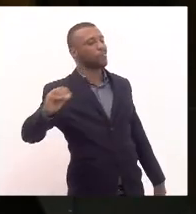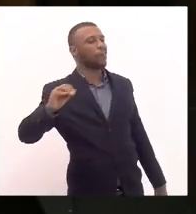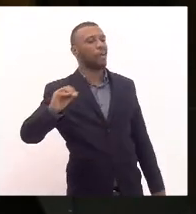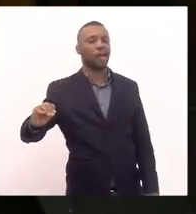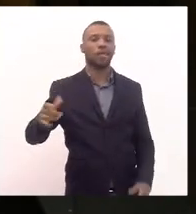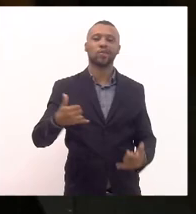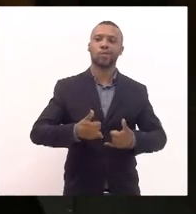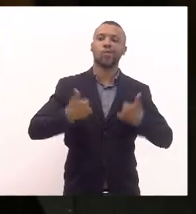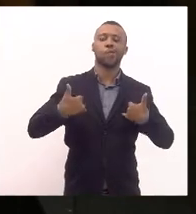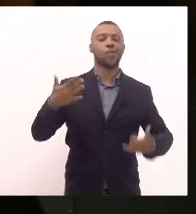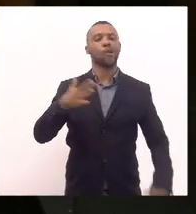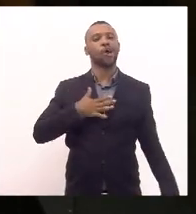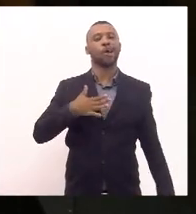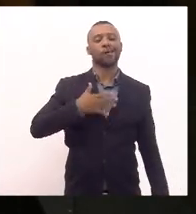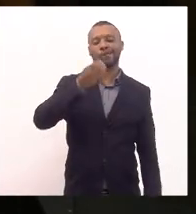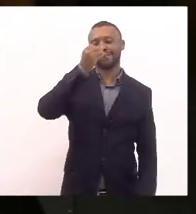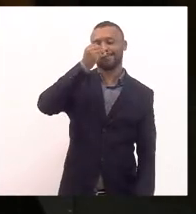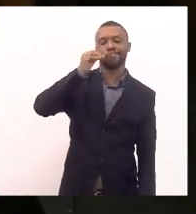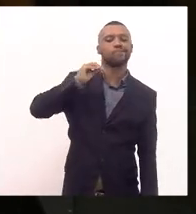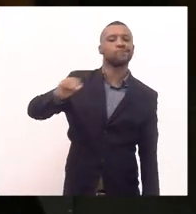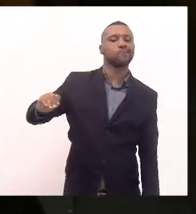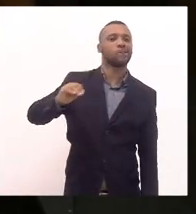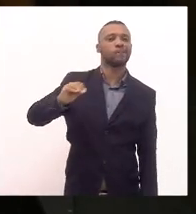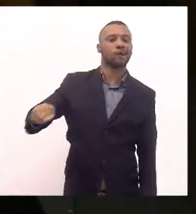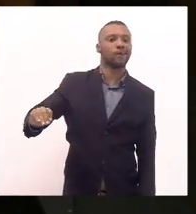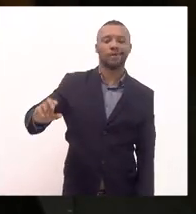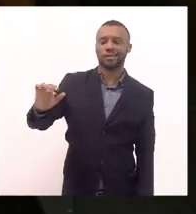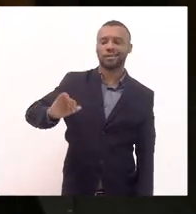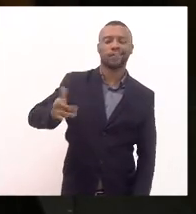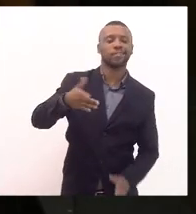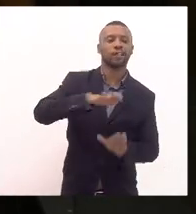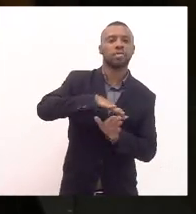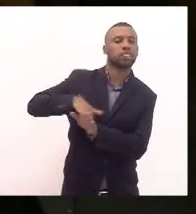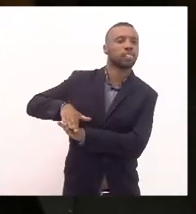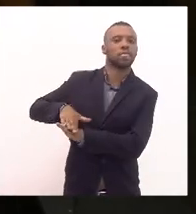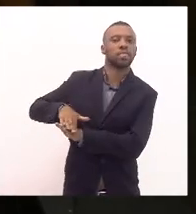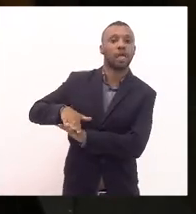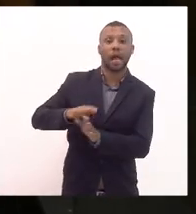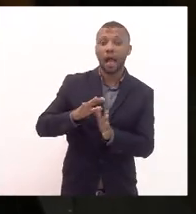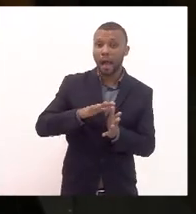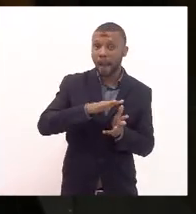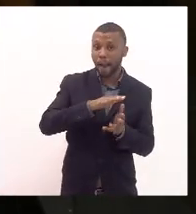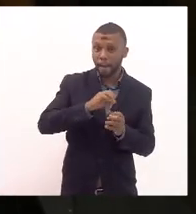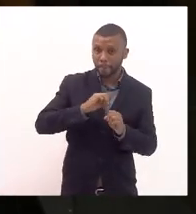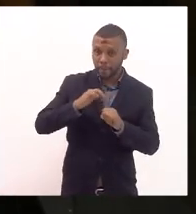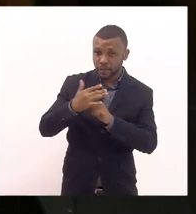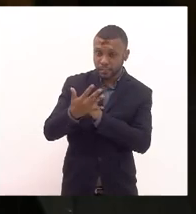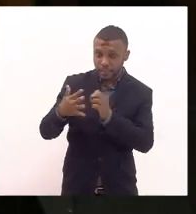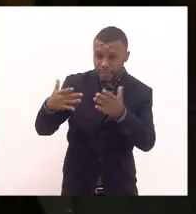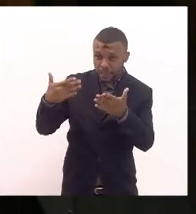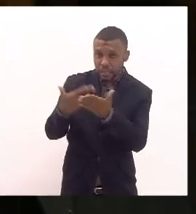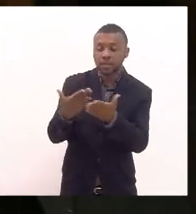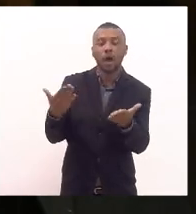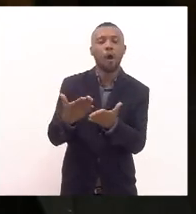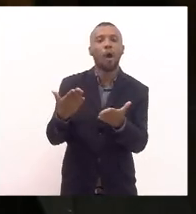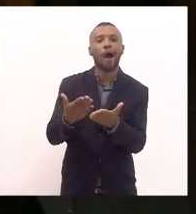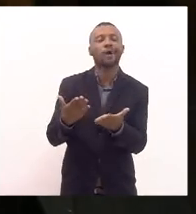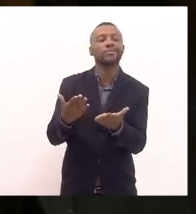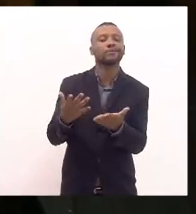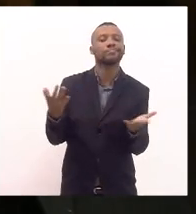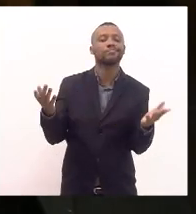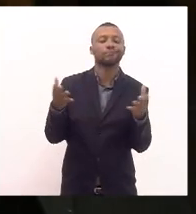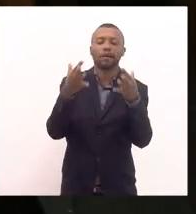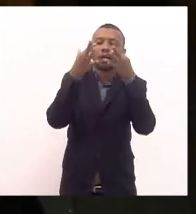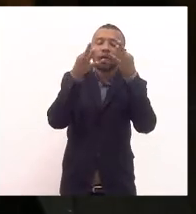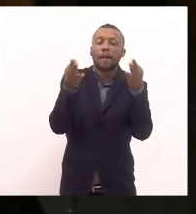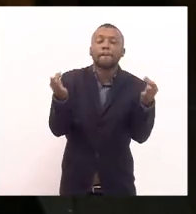um orgulho bate no peito se vangloria de negar a ciências passou a pandemia toda que ainda não acabou é passou